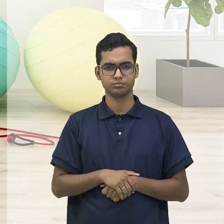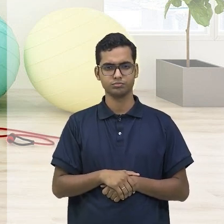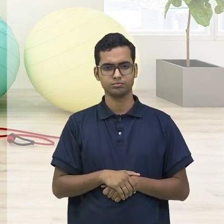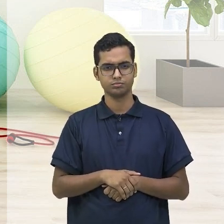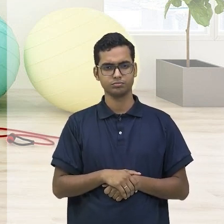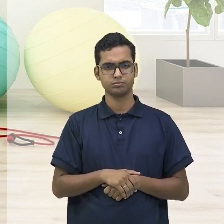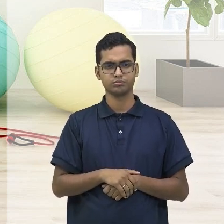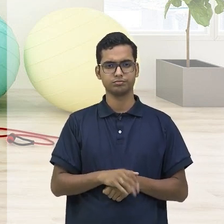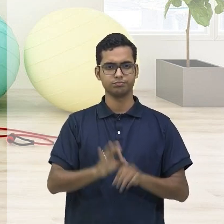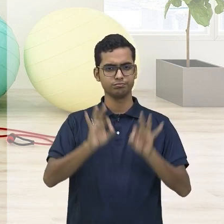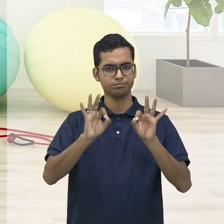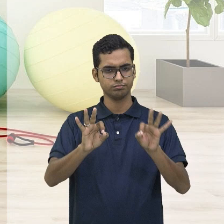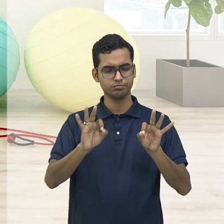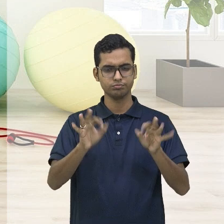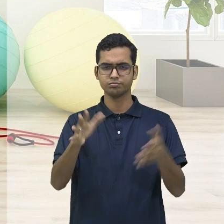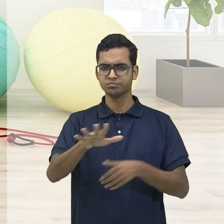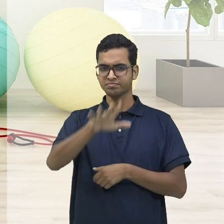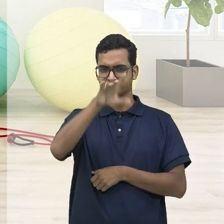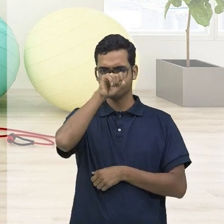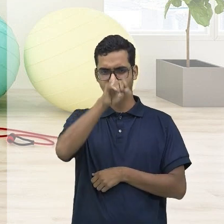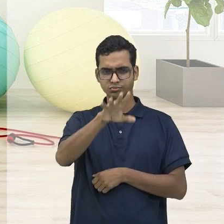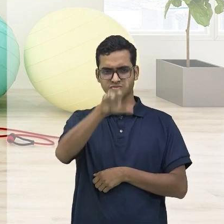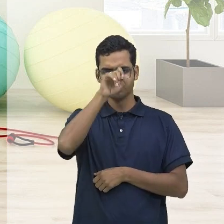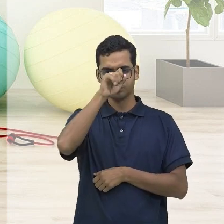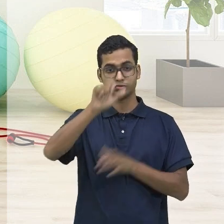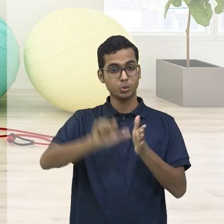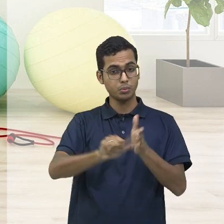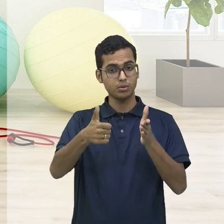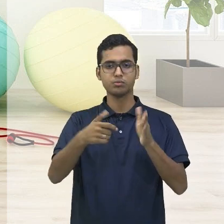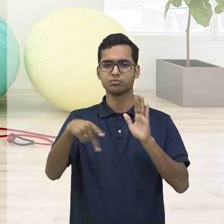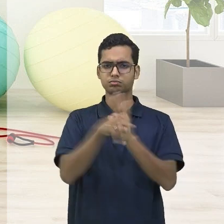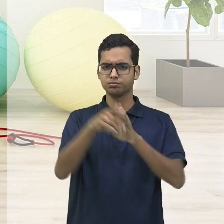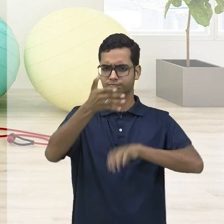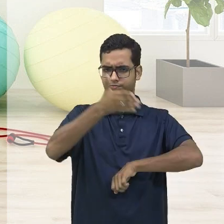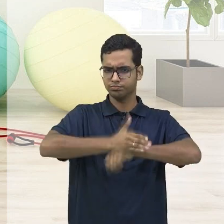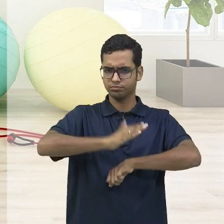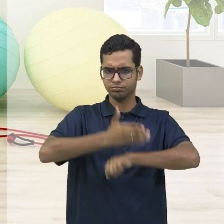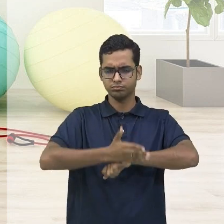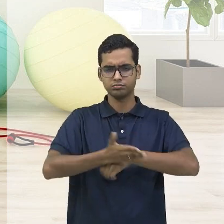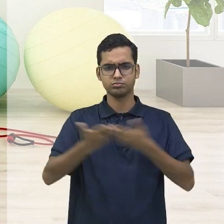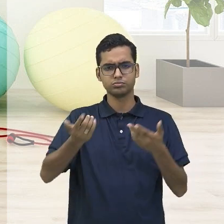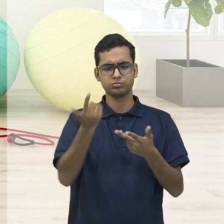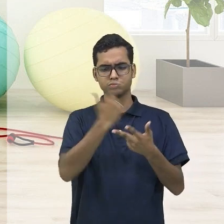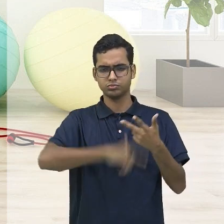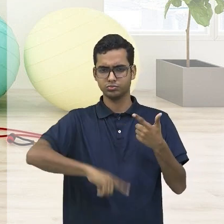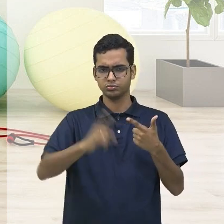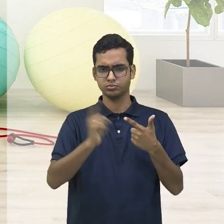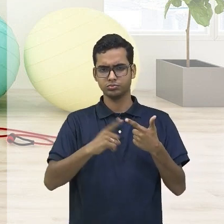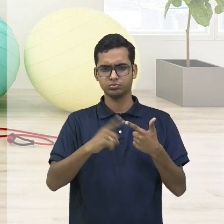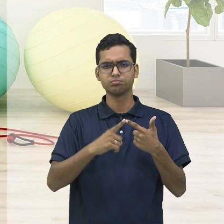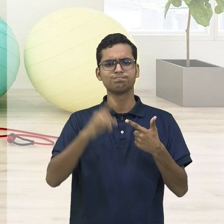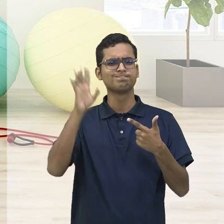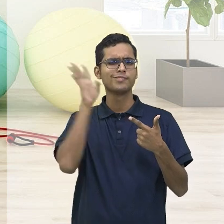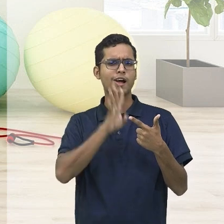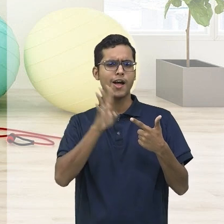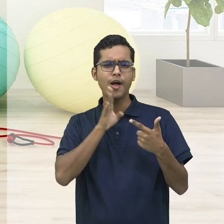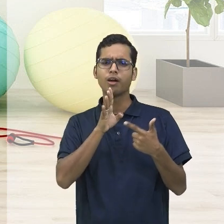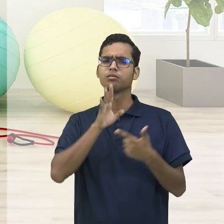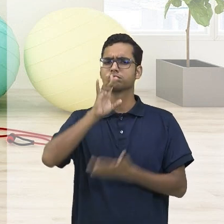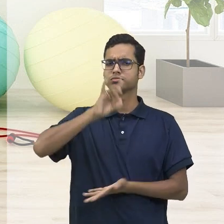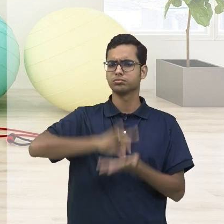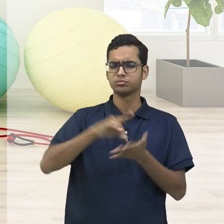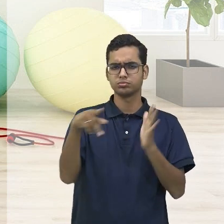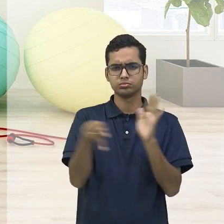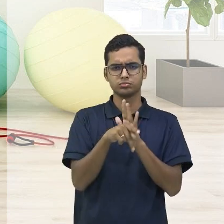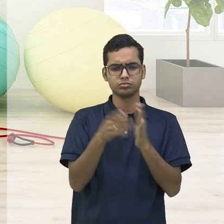bem, respira. Esse é o nosso primeiro exercício. Outro exercício bem bacana que vai trabalhar a questão do